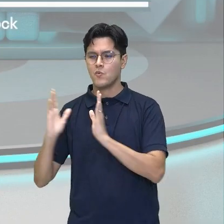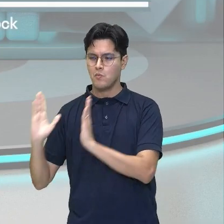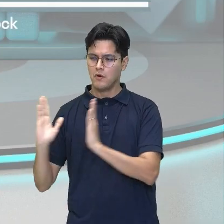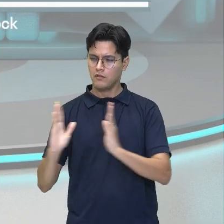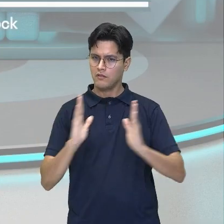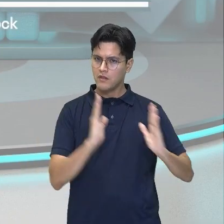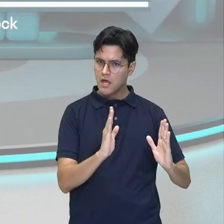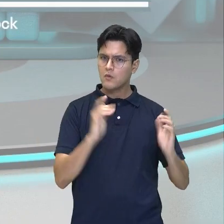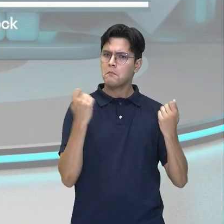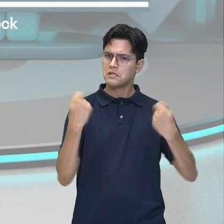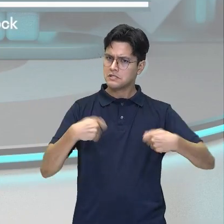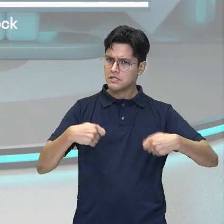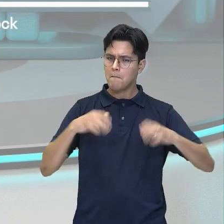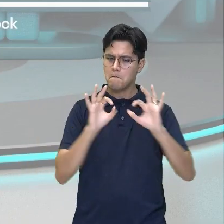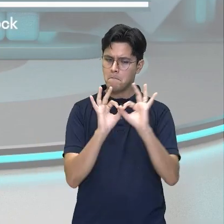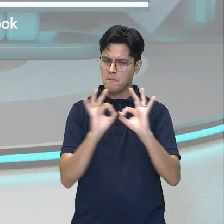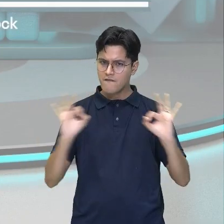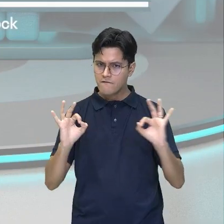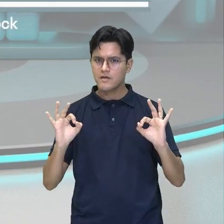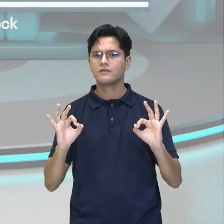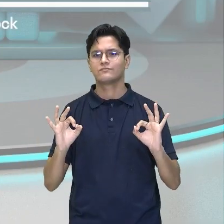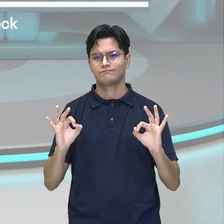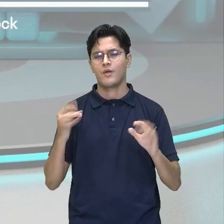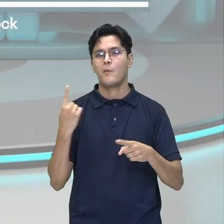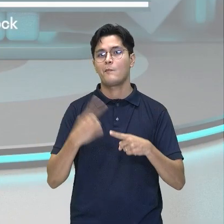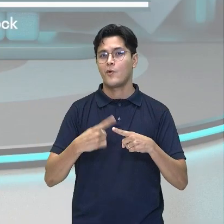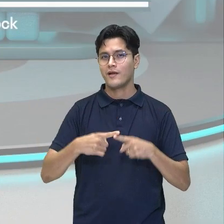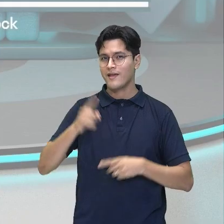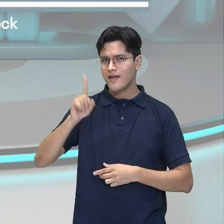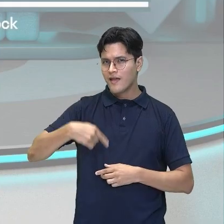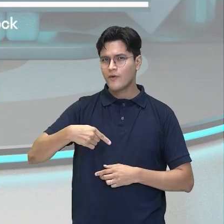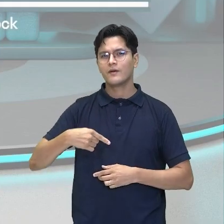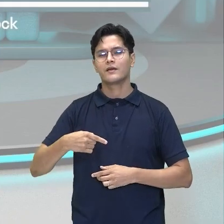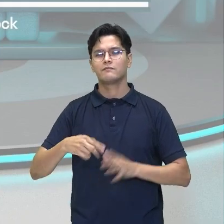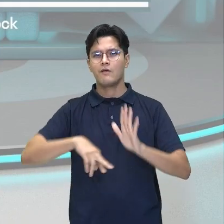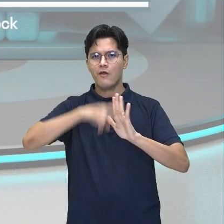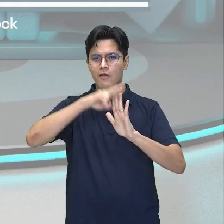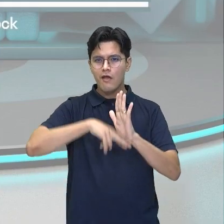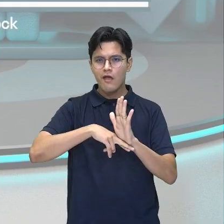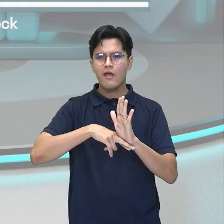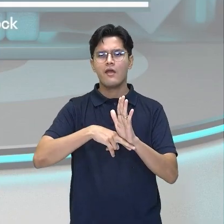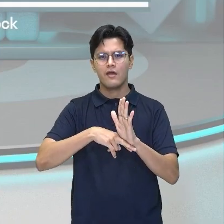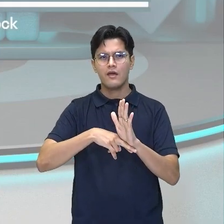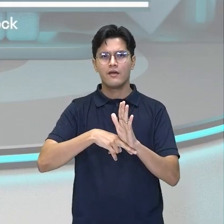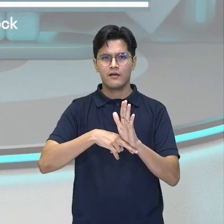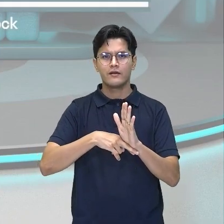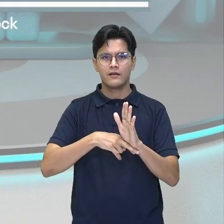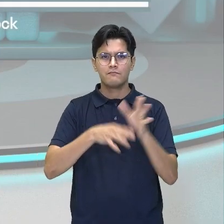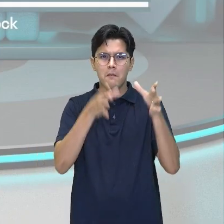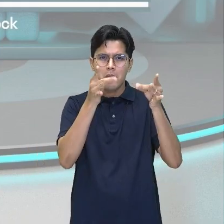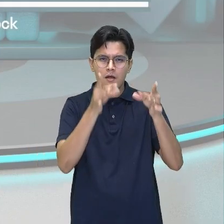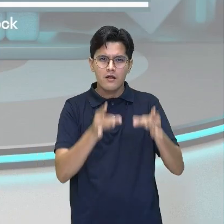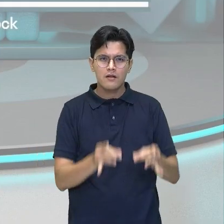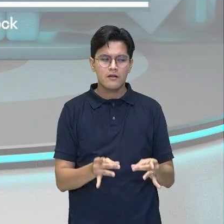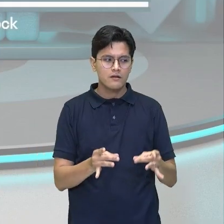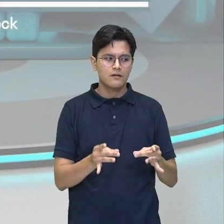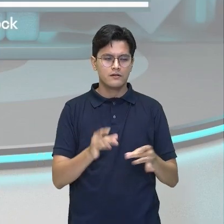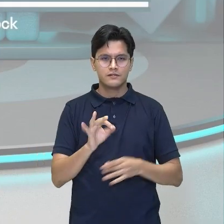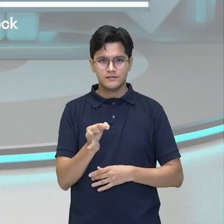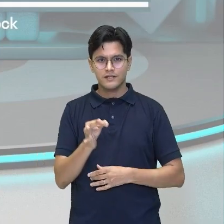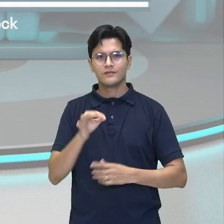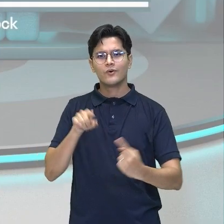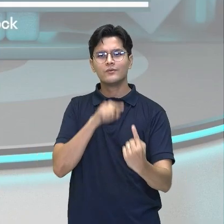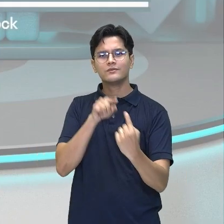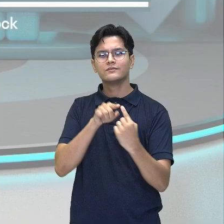perfeita, justamente porque são critérios minuciosos ali durante as competições que são requeridos para que,